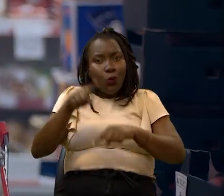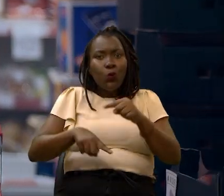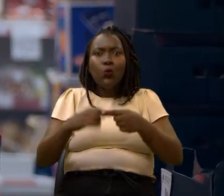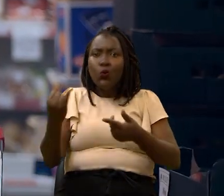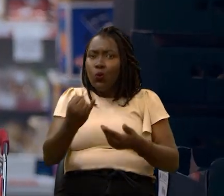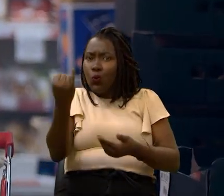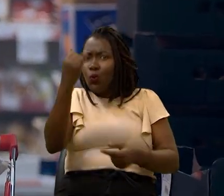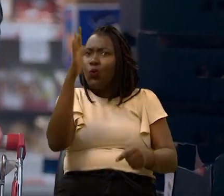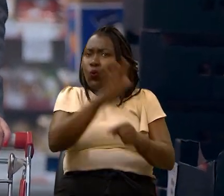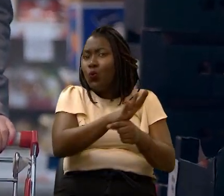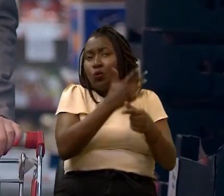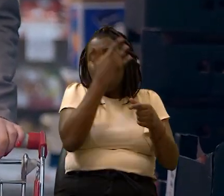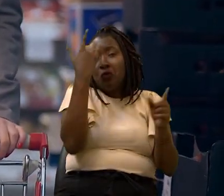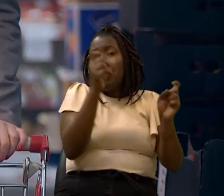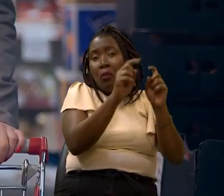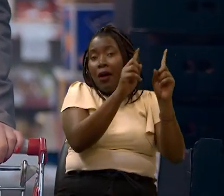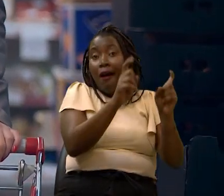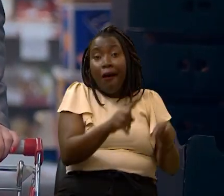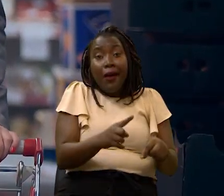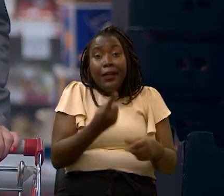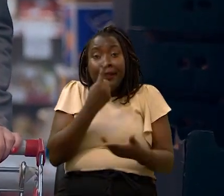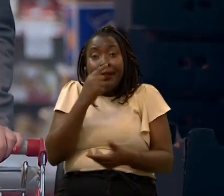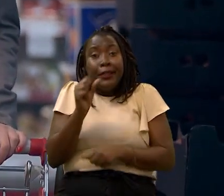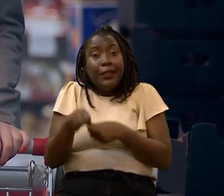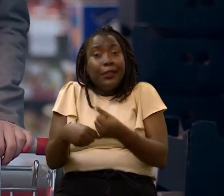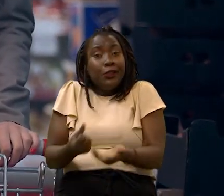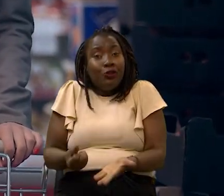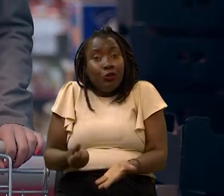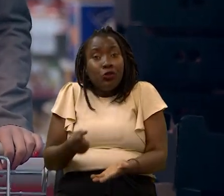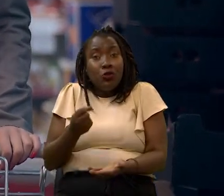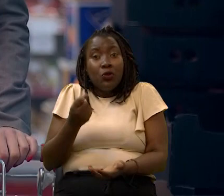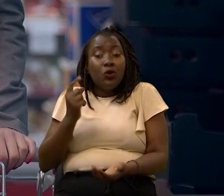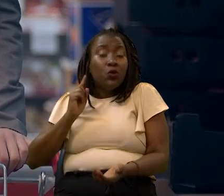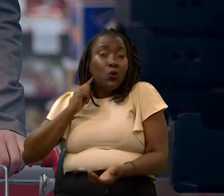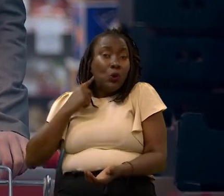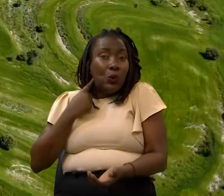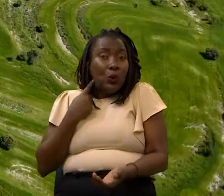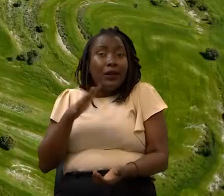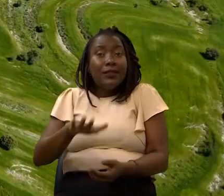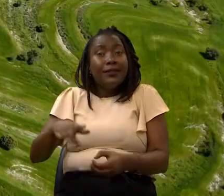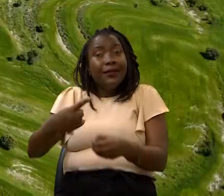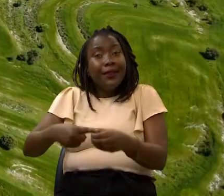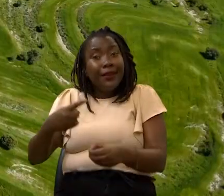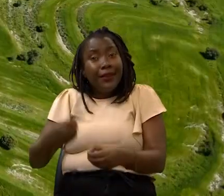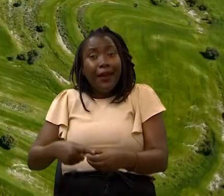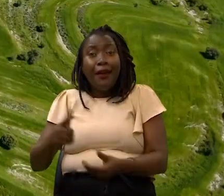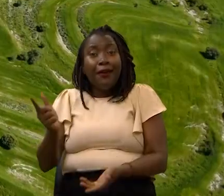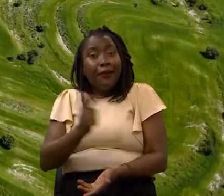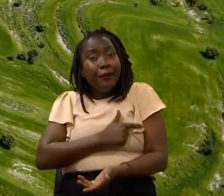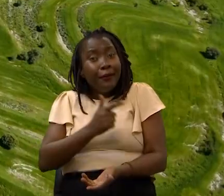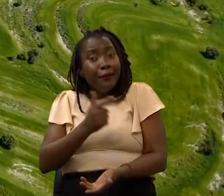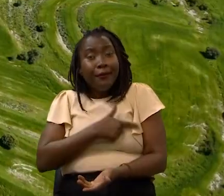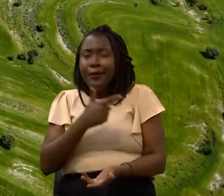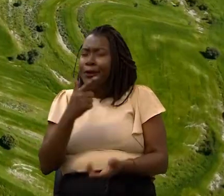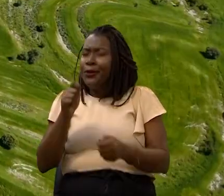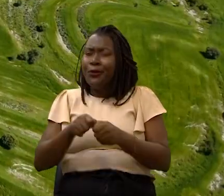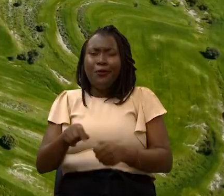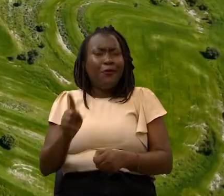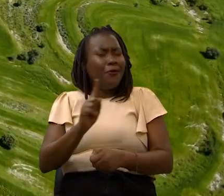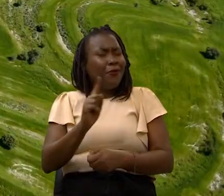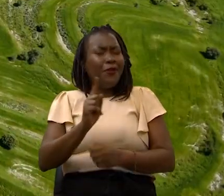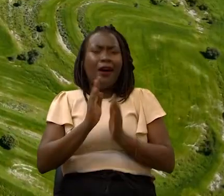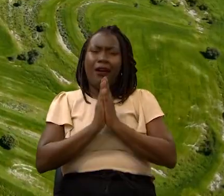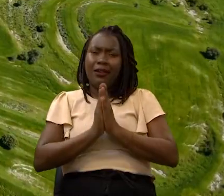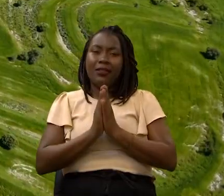transformando um produto que podia ser útil para alguém em um lixo, está poluindo a cidade, está deixando a cidade